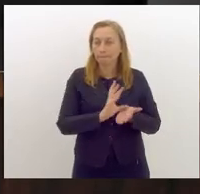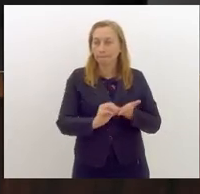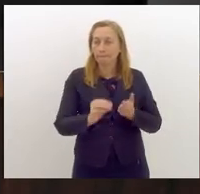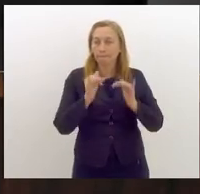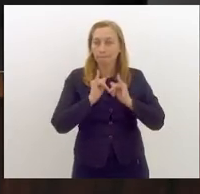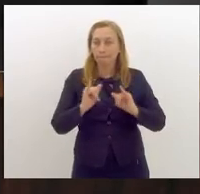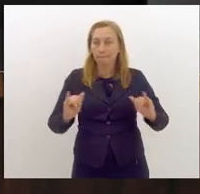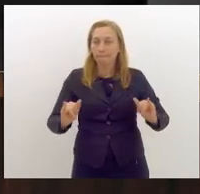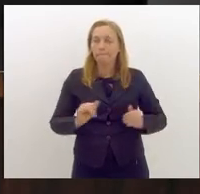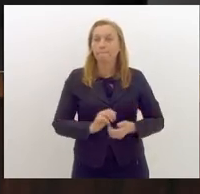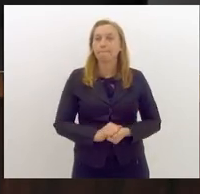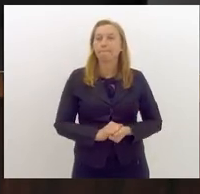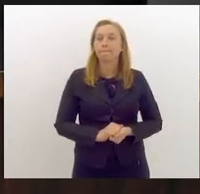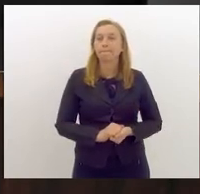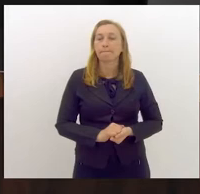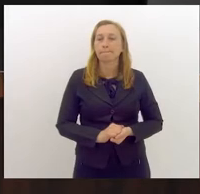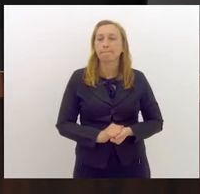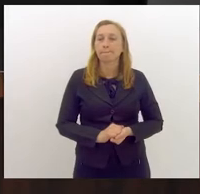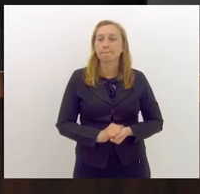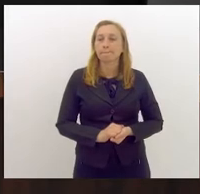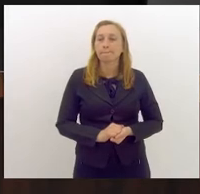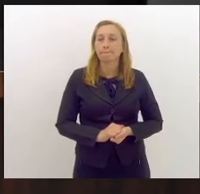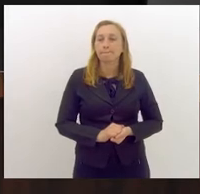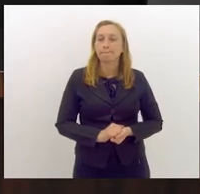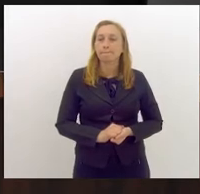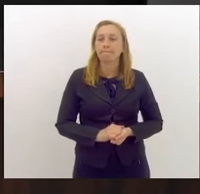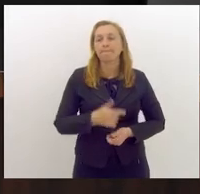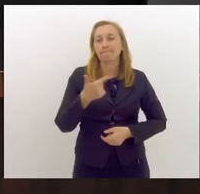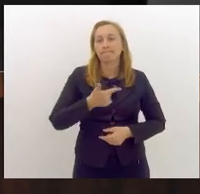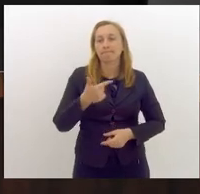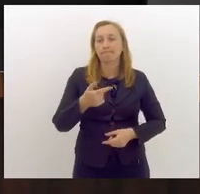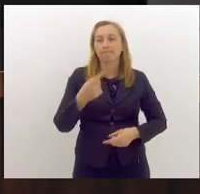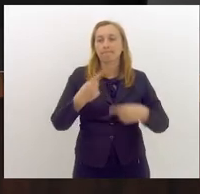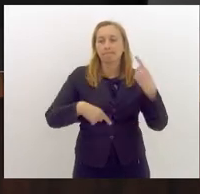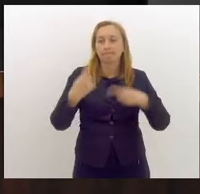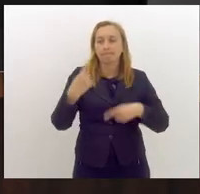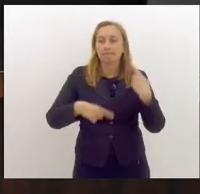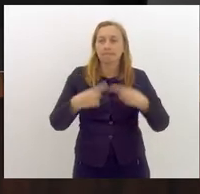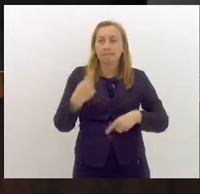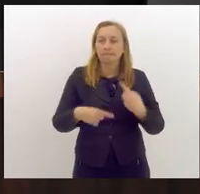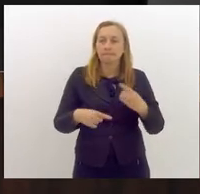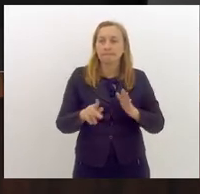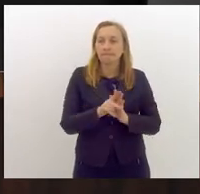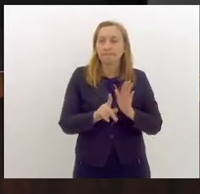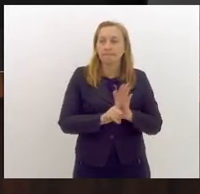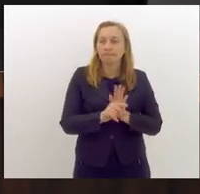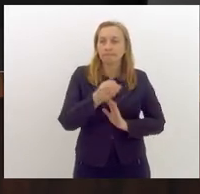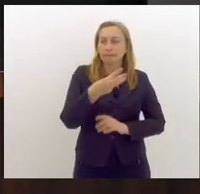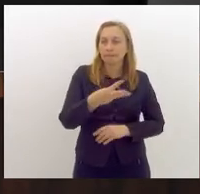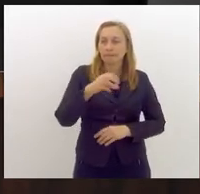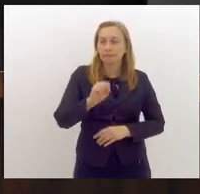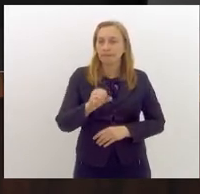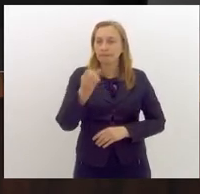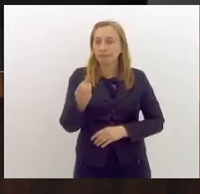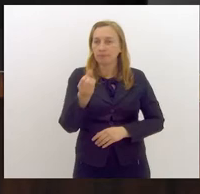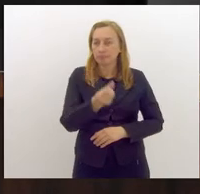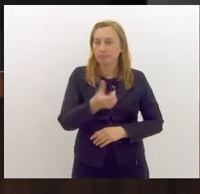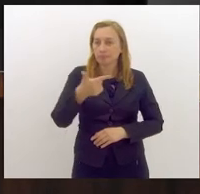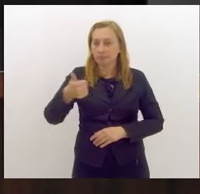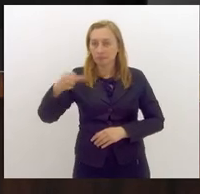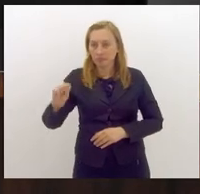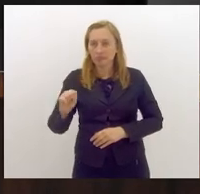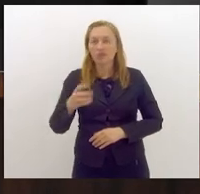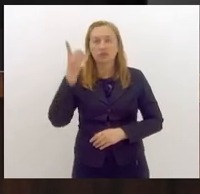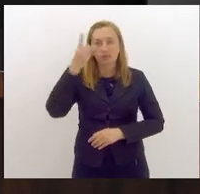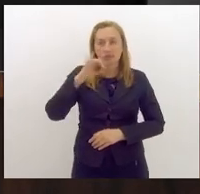anuncio entretanitação ordinária em cima da discussão do vencido projeto de lei 3866 de 18 de autoria